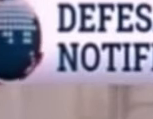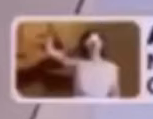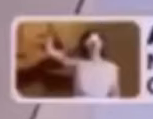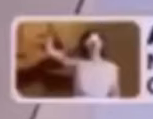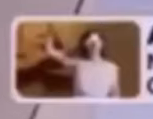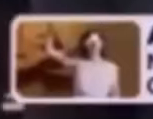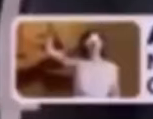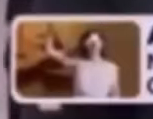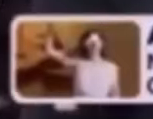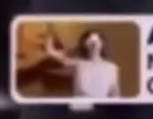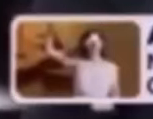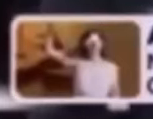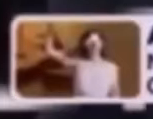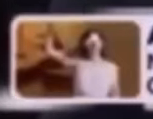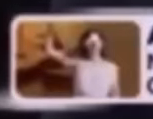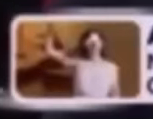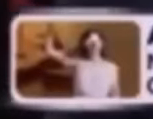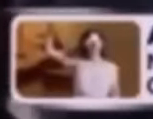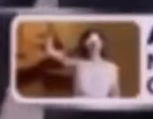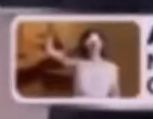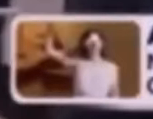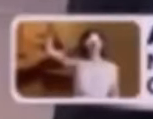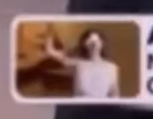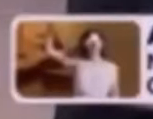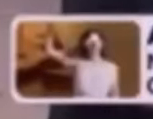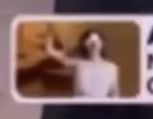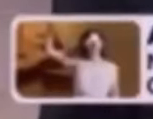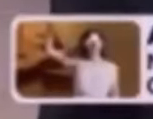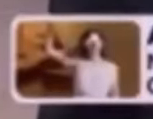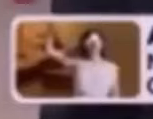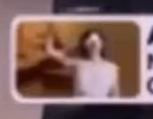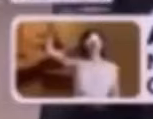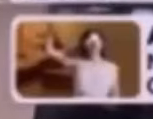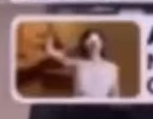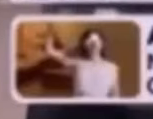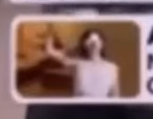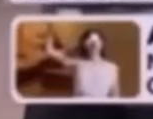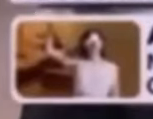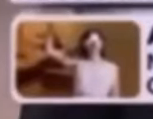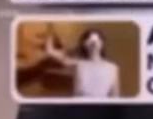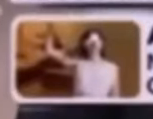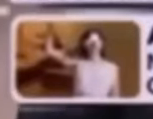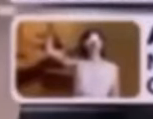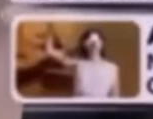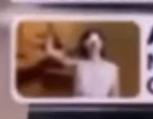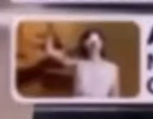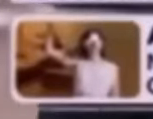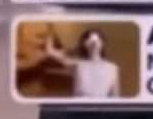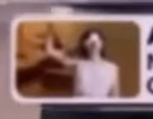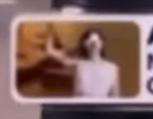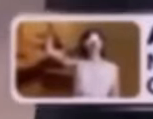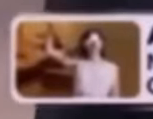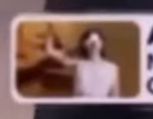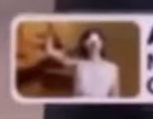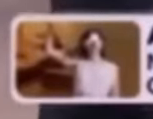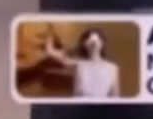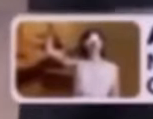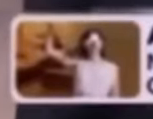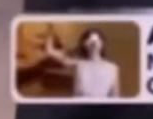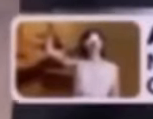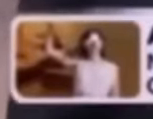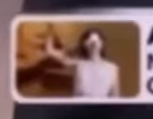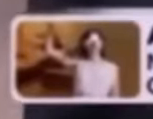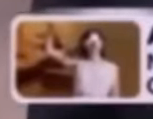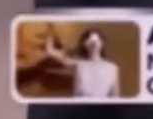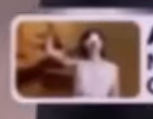mais do que um juiz efetivamente e a Lei varia e eu atualmente desempenho funções